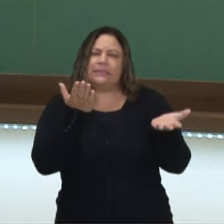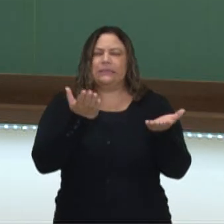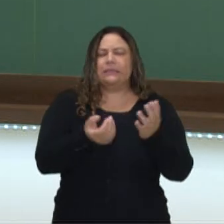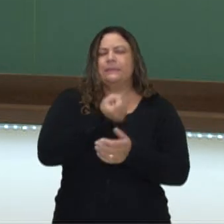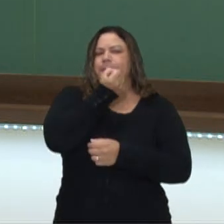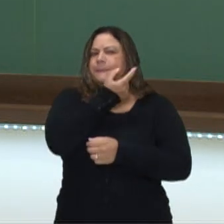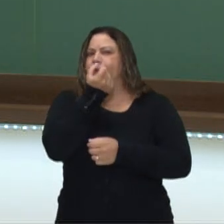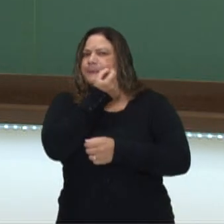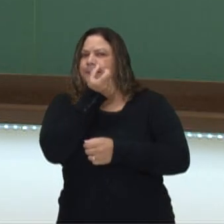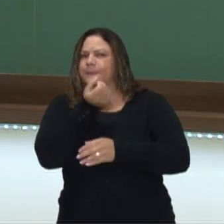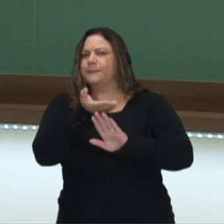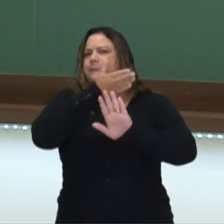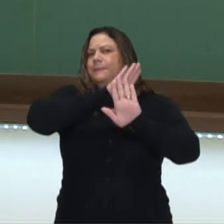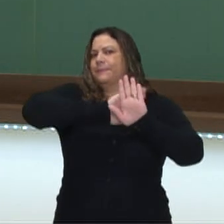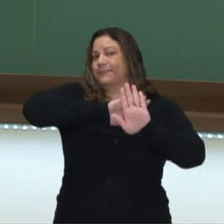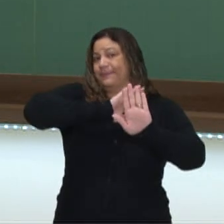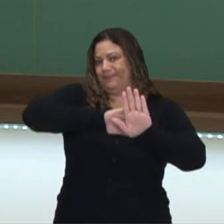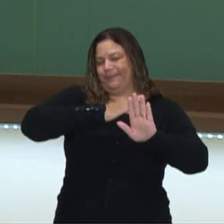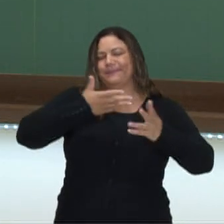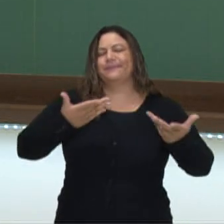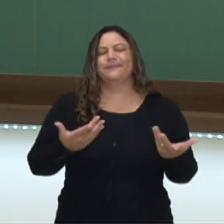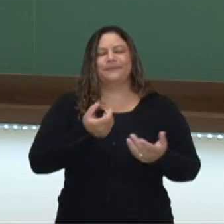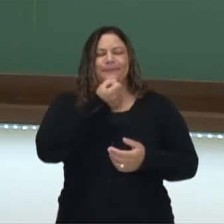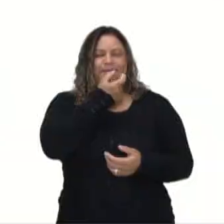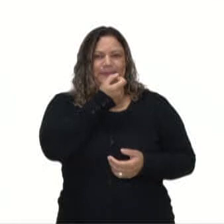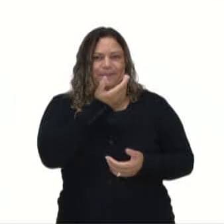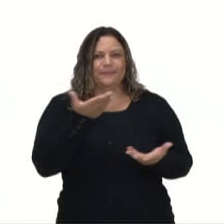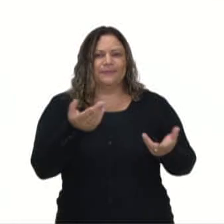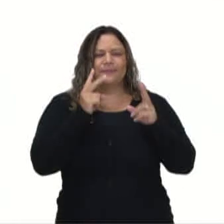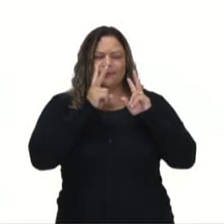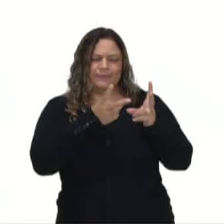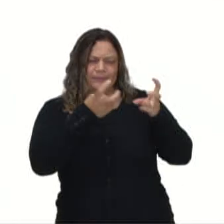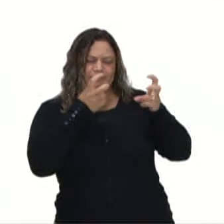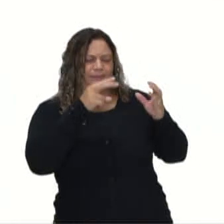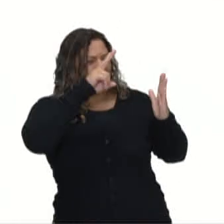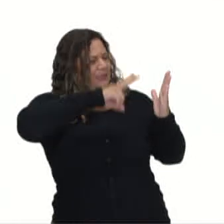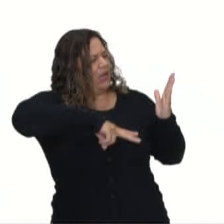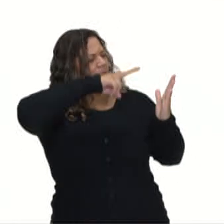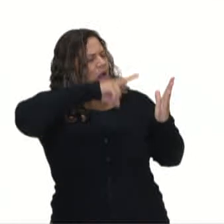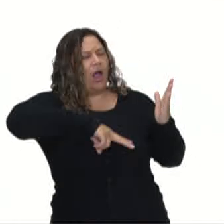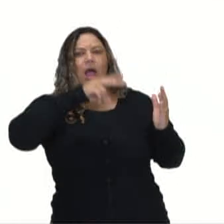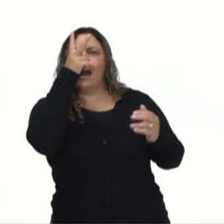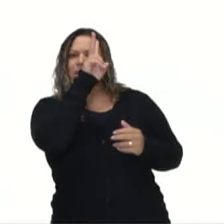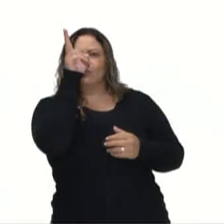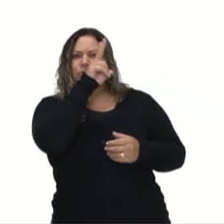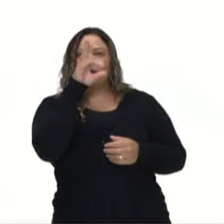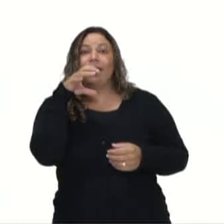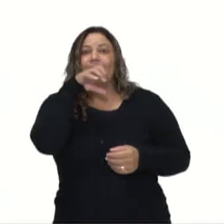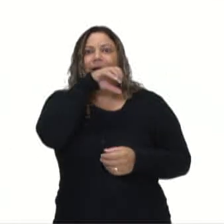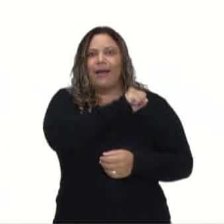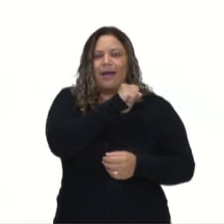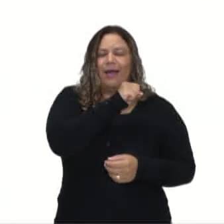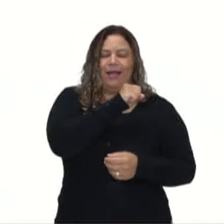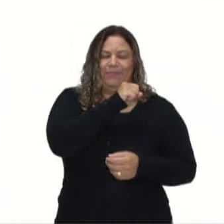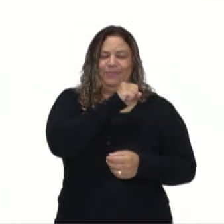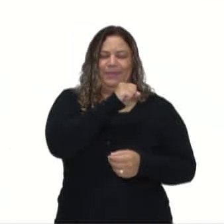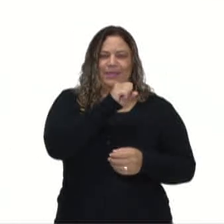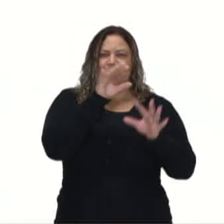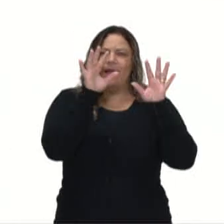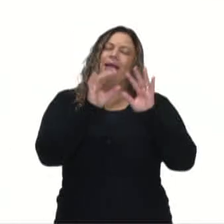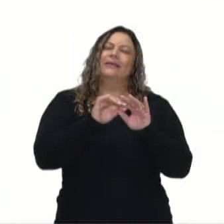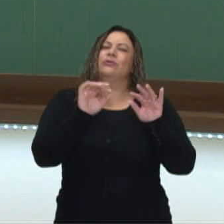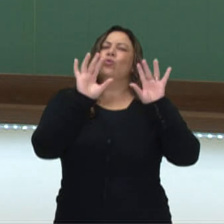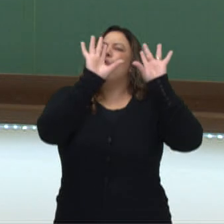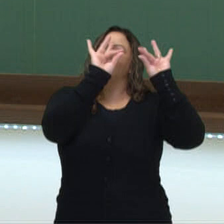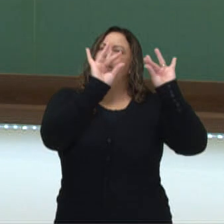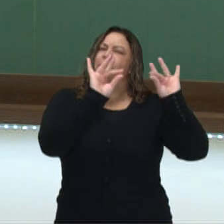e humorístico, prendendo a atenção do leitor por contar a história de forma rápida e sem grandes